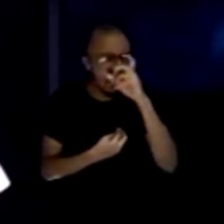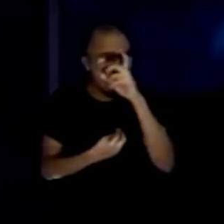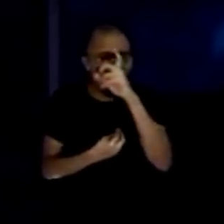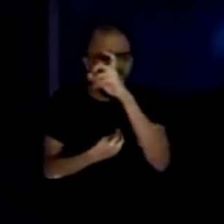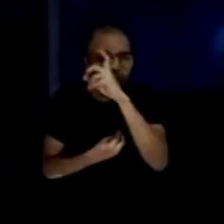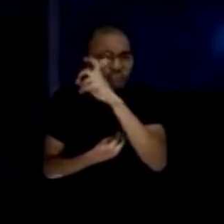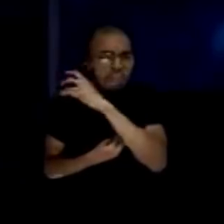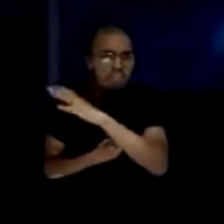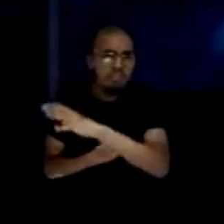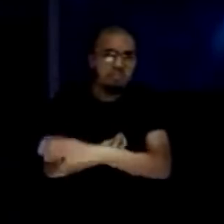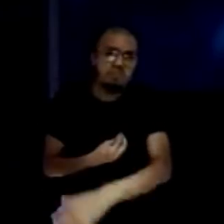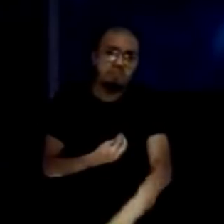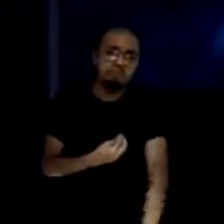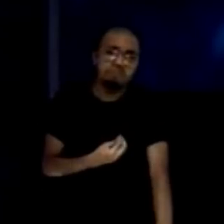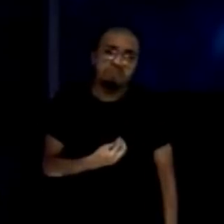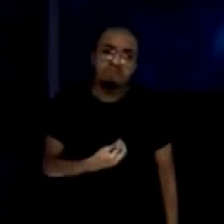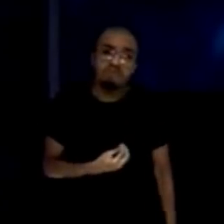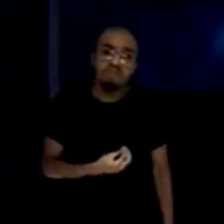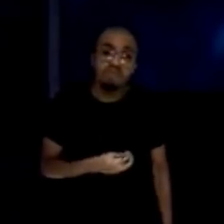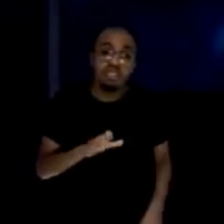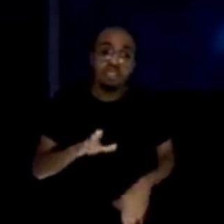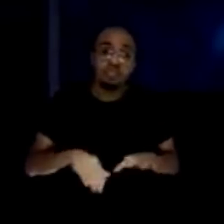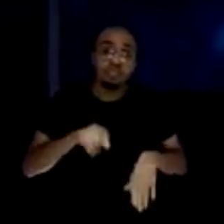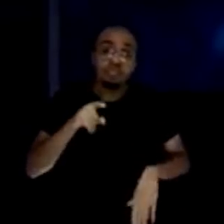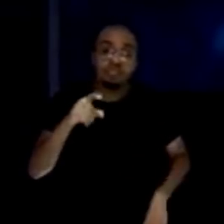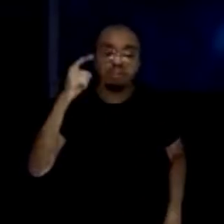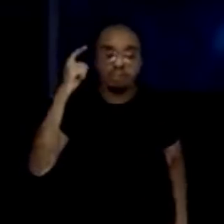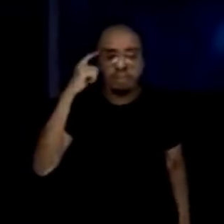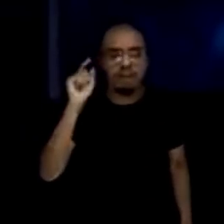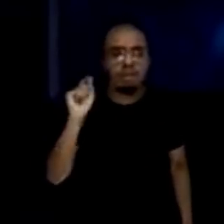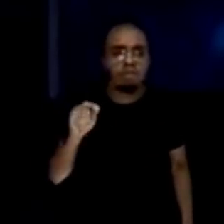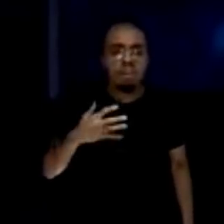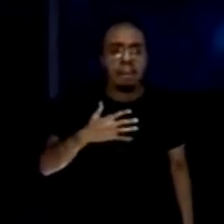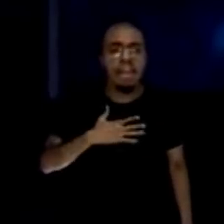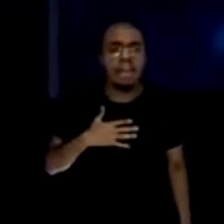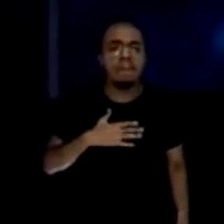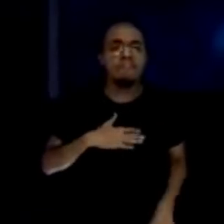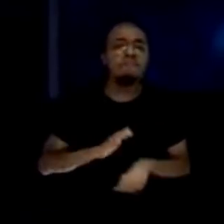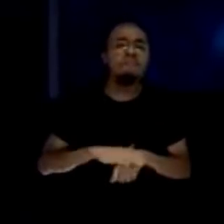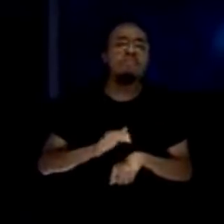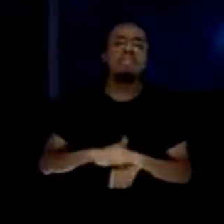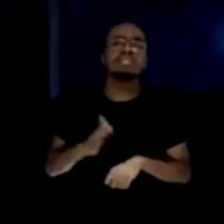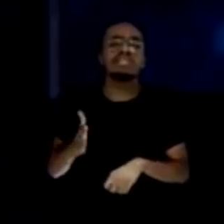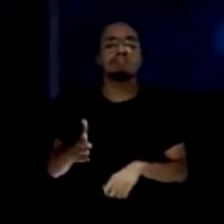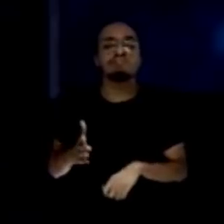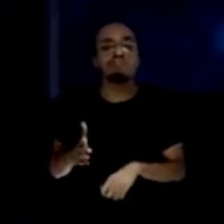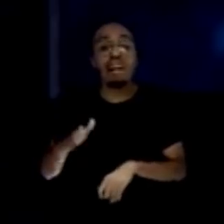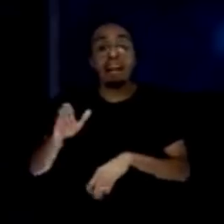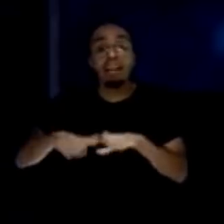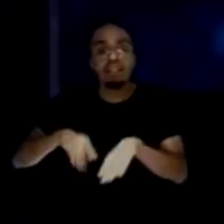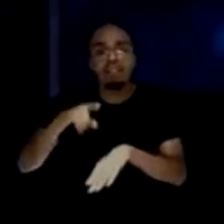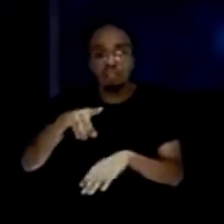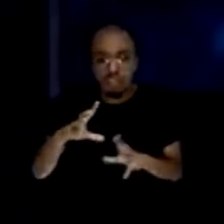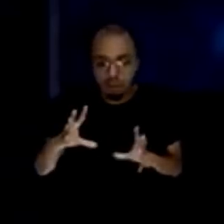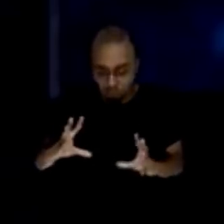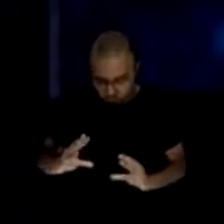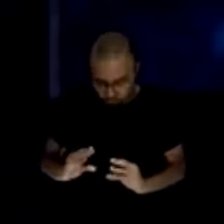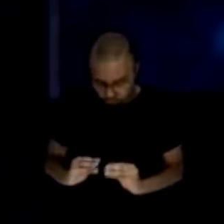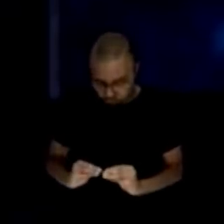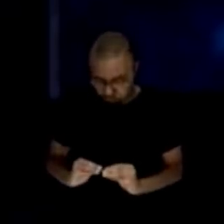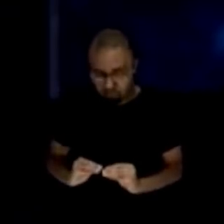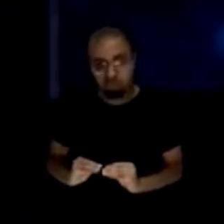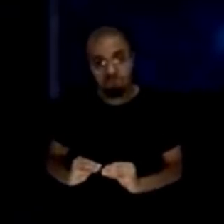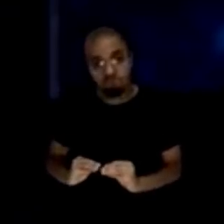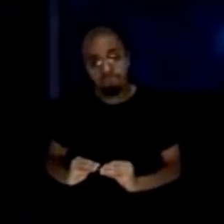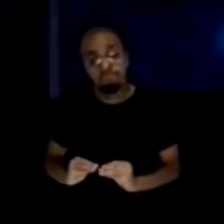isso, e o que eu faço? Fases assim calam a nossa boca, porque quando não há o que se falar,